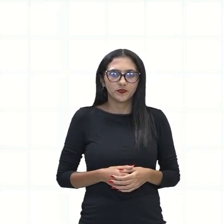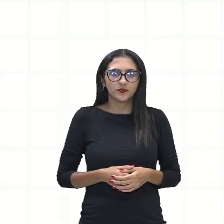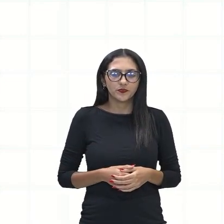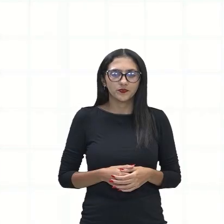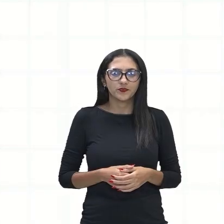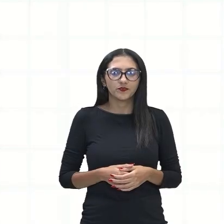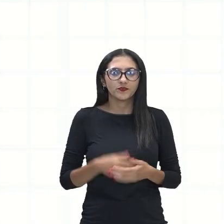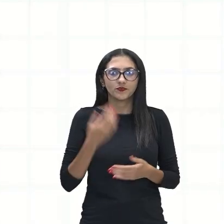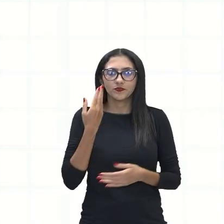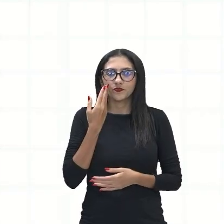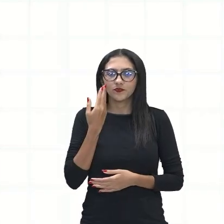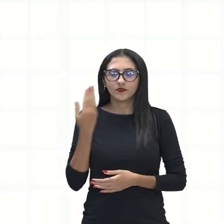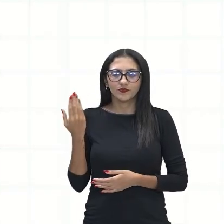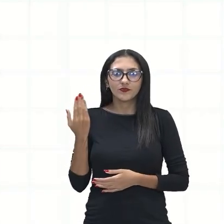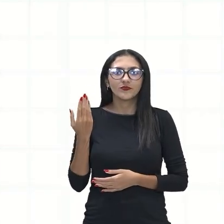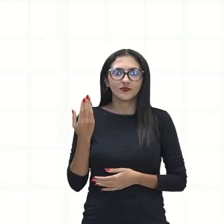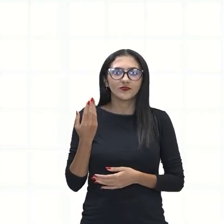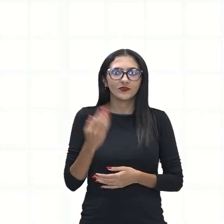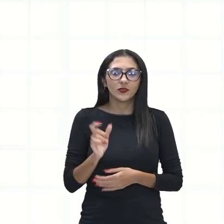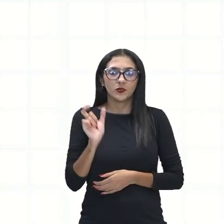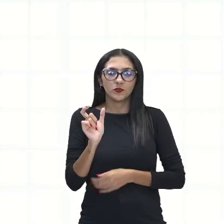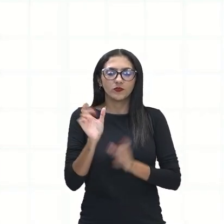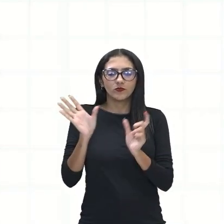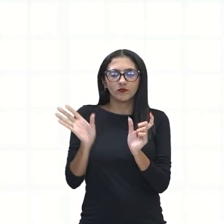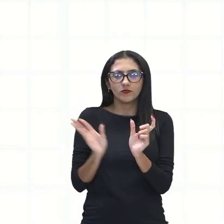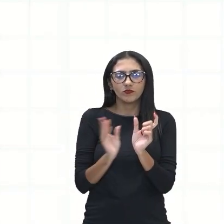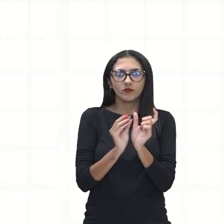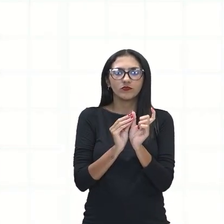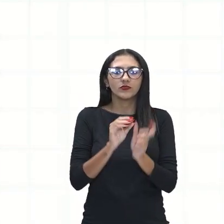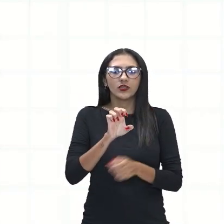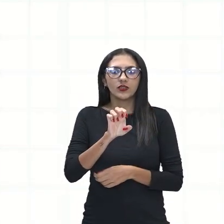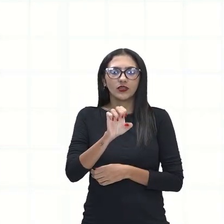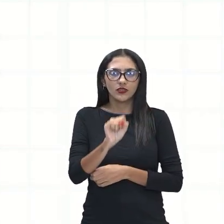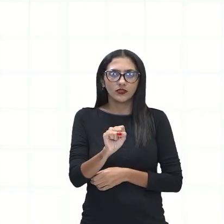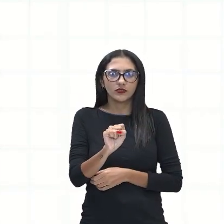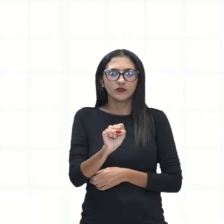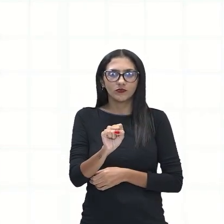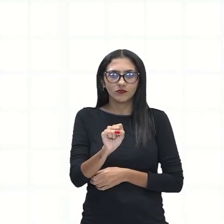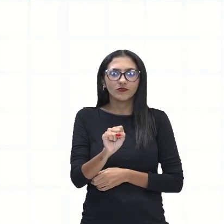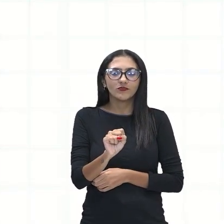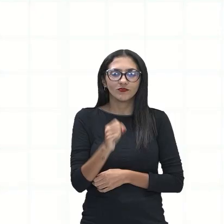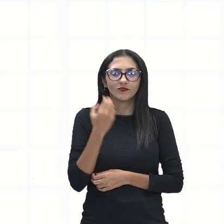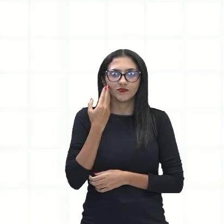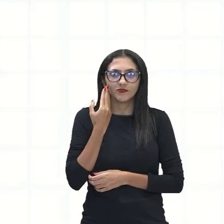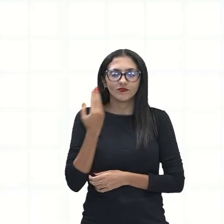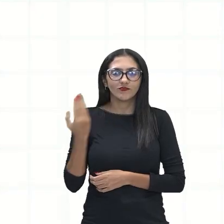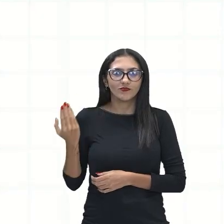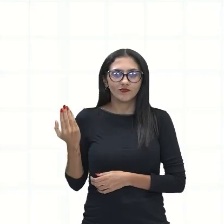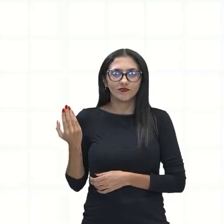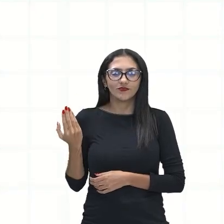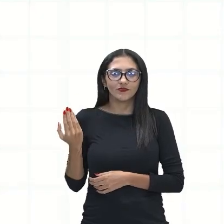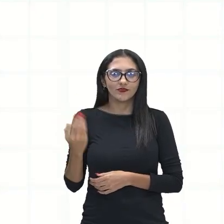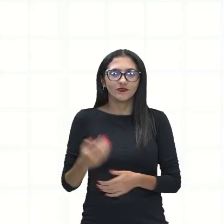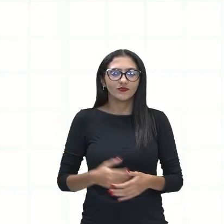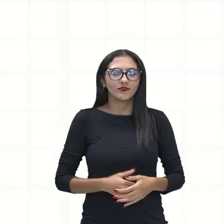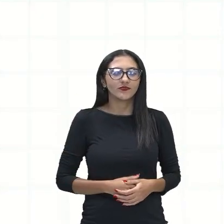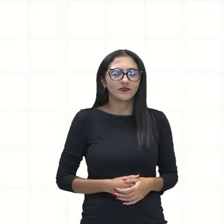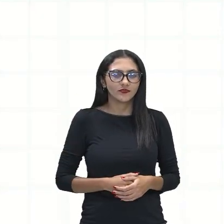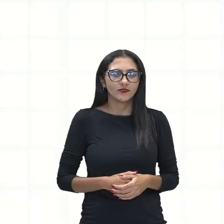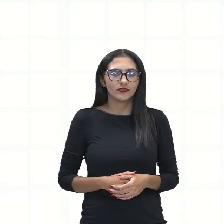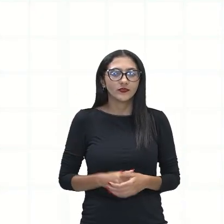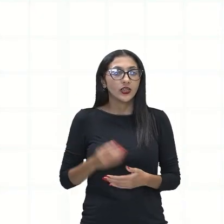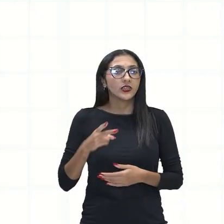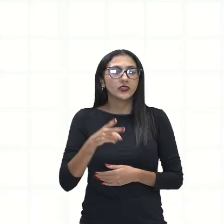caixa. Olha o que eu acrescentei aqui para o plural, ES, que é o que eu acrescento todas as vezes